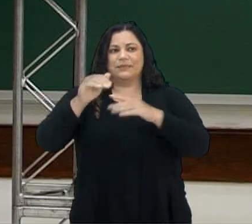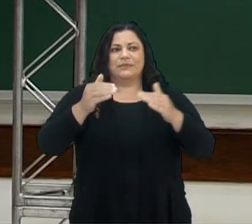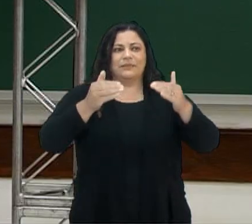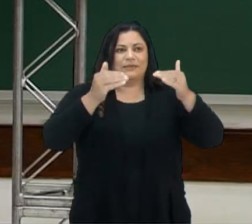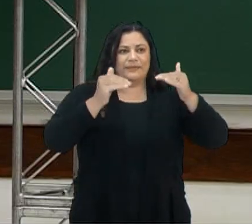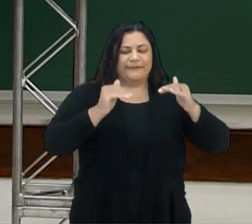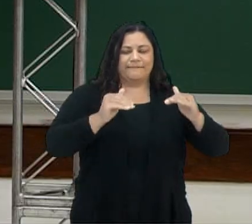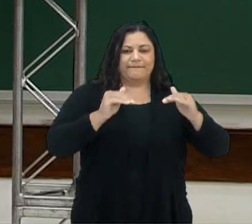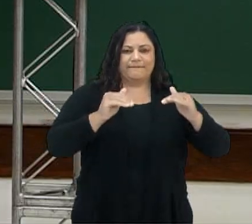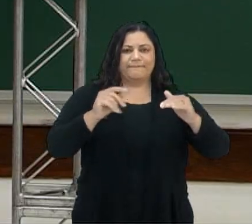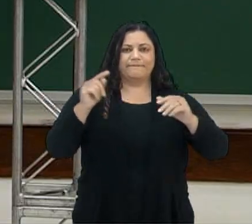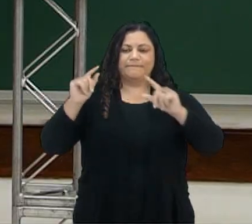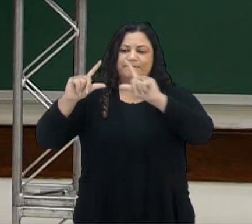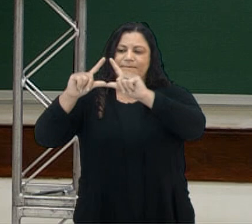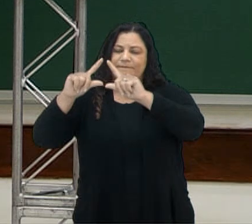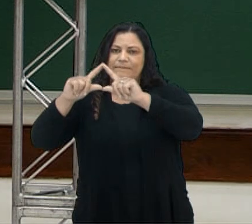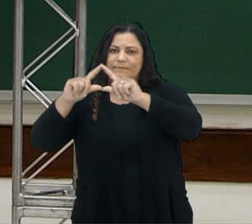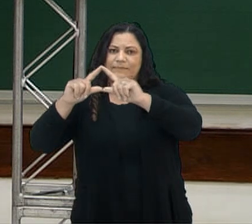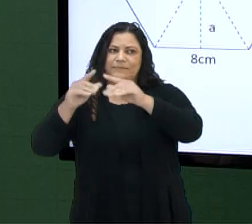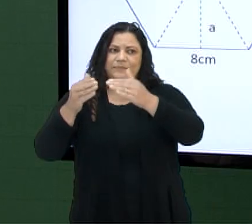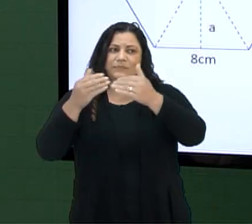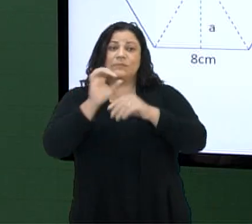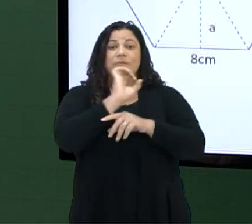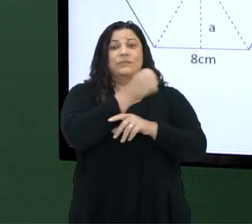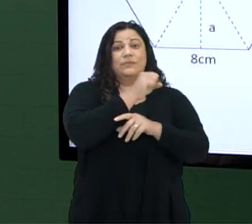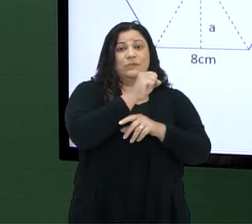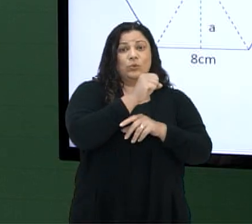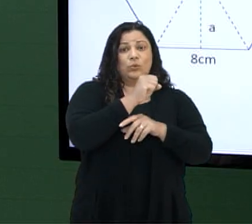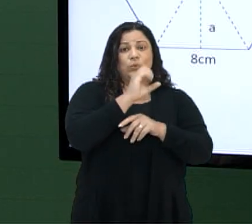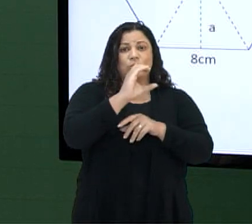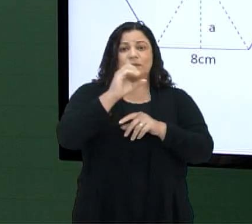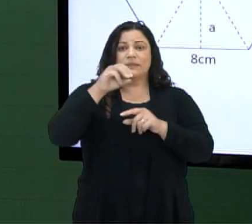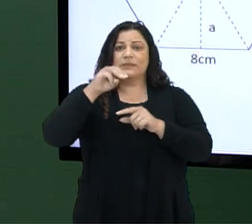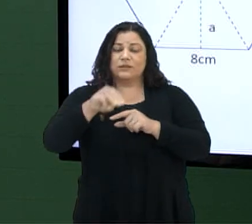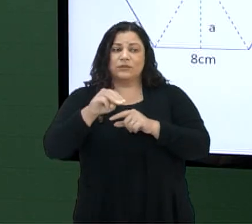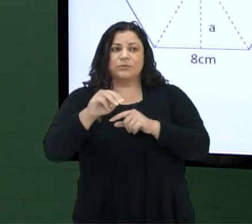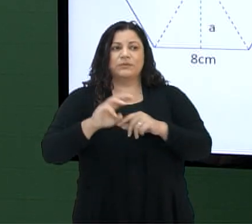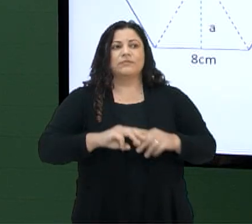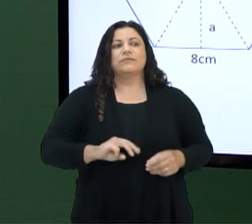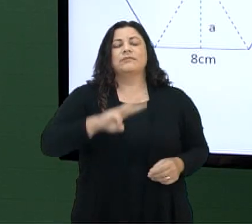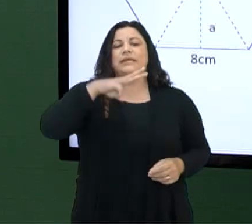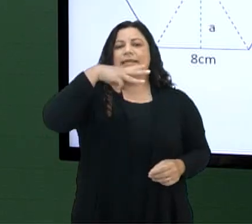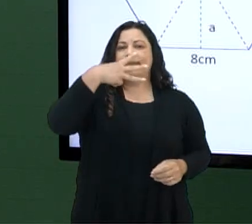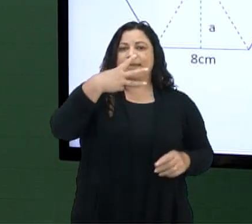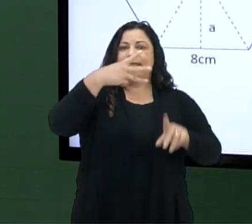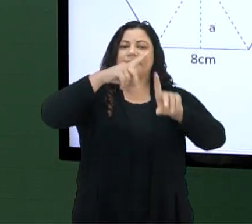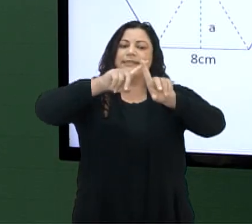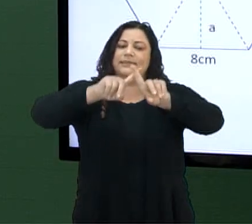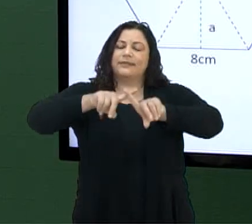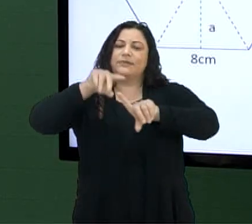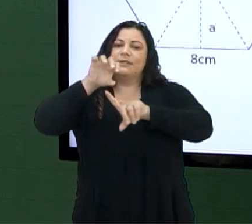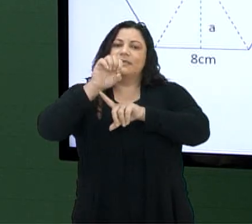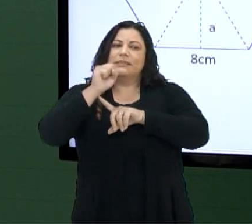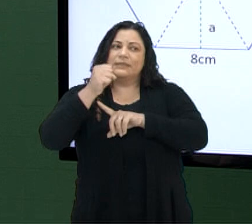estamos nesse hexágono aqui. O lado mede 8 centímetros, então fica 3 vezes 8,